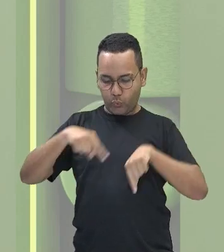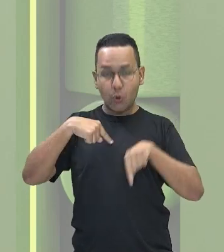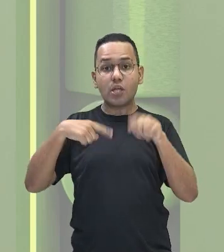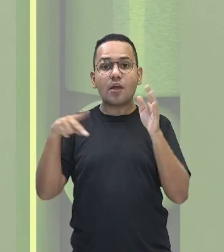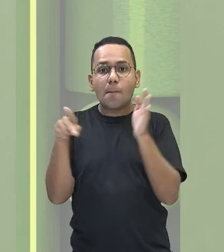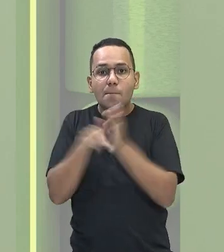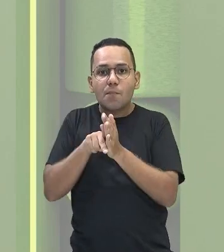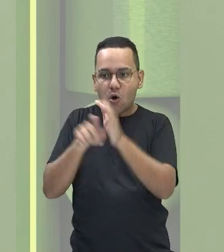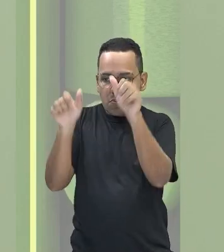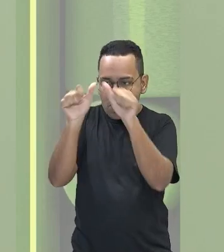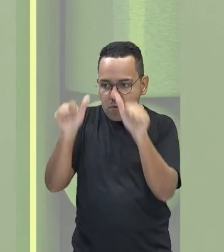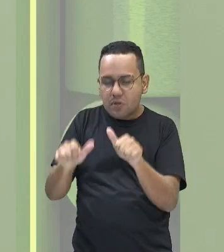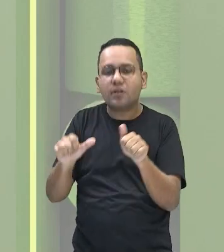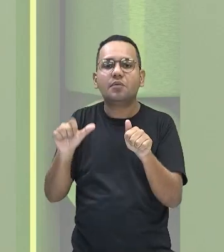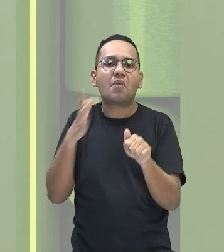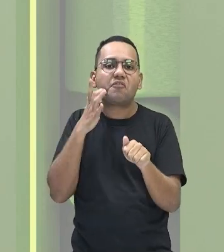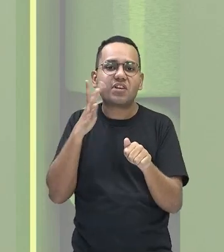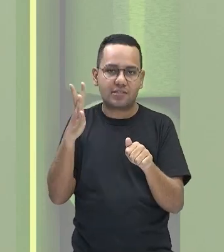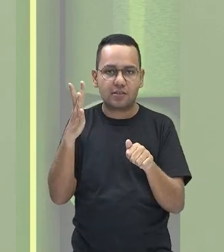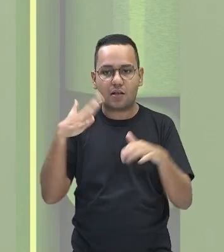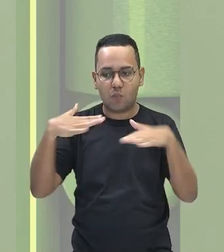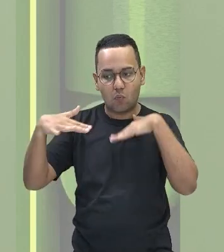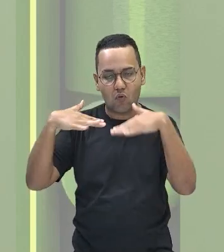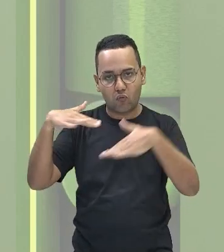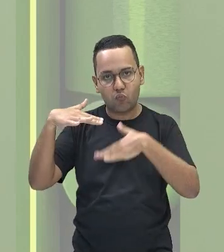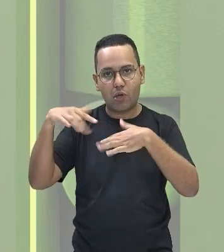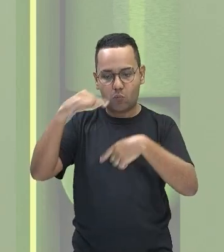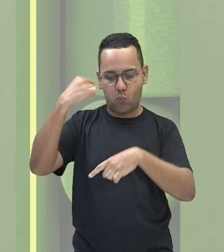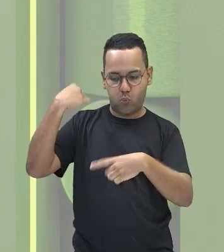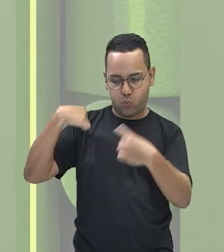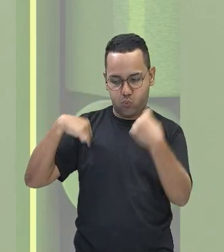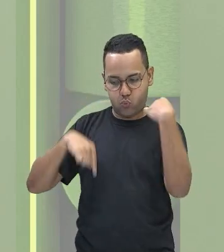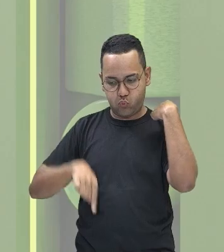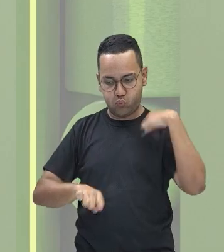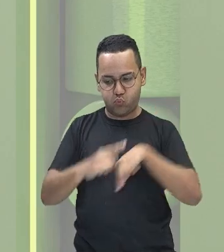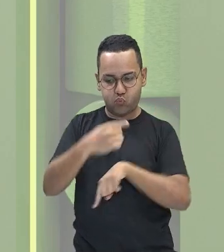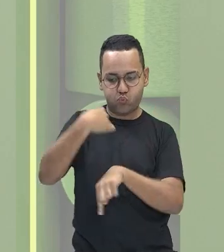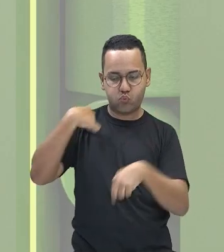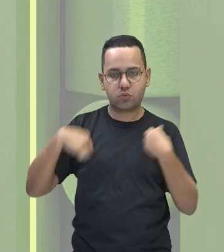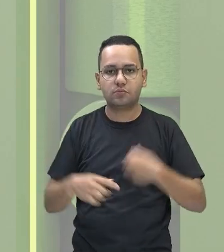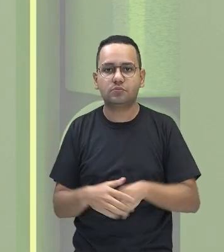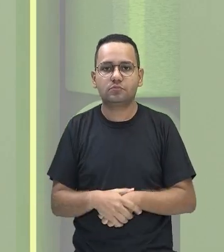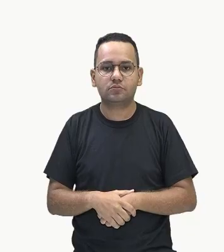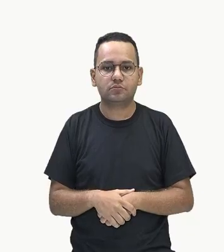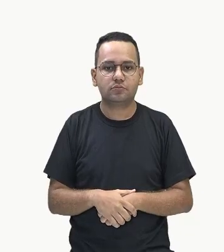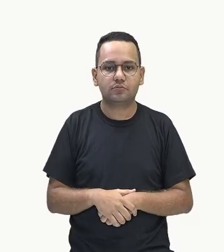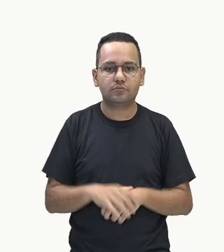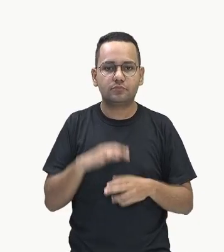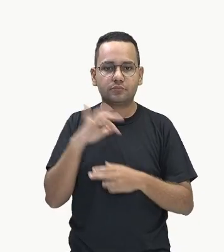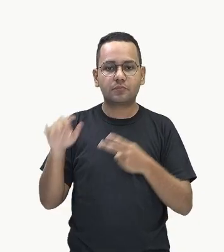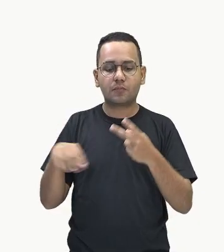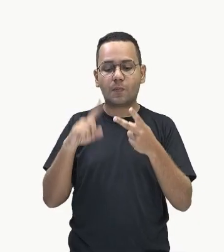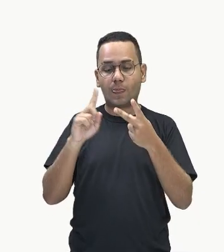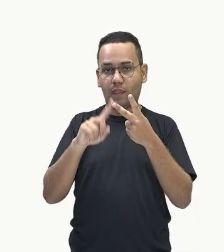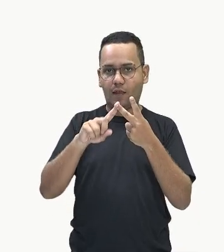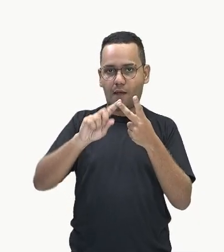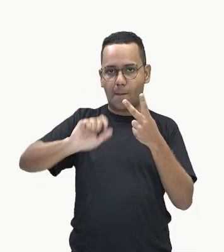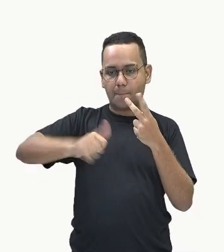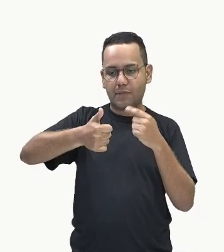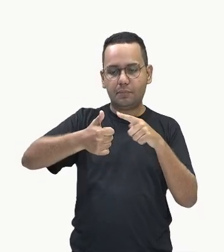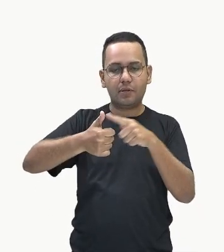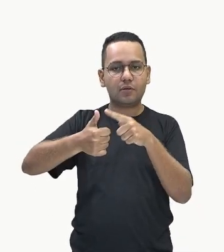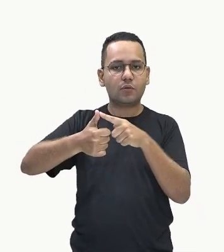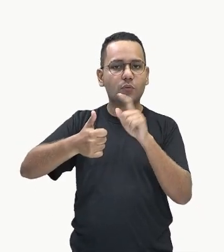que facilite esse movimento dela no interior do organismo. Então, o primeiro tipo, aqui destacado na